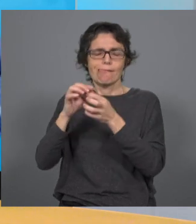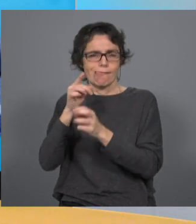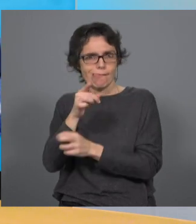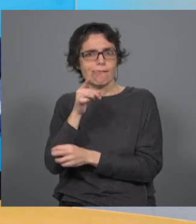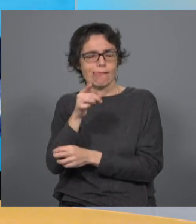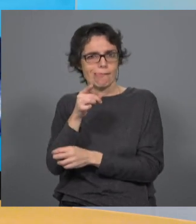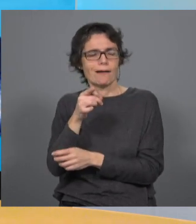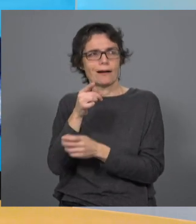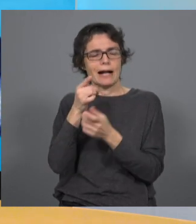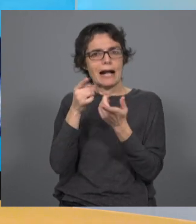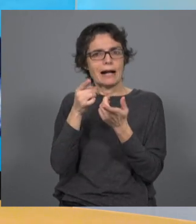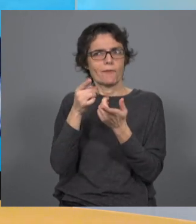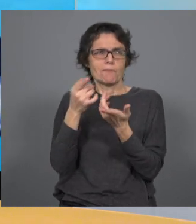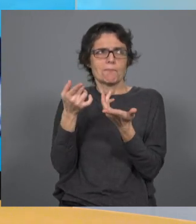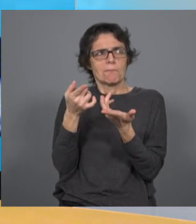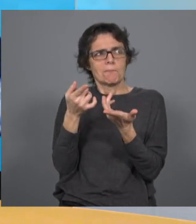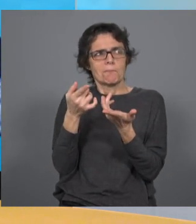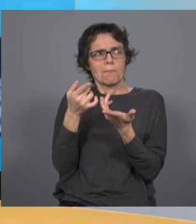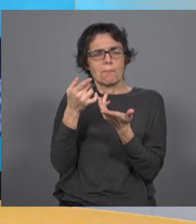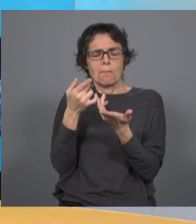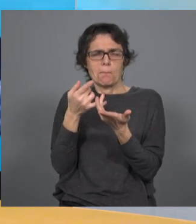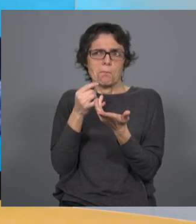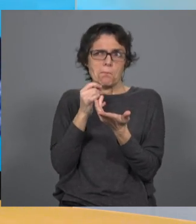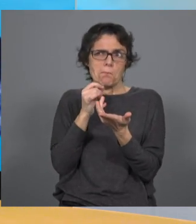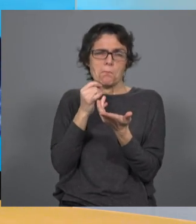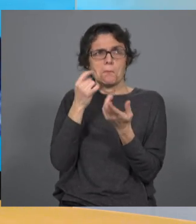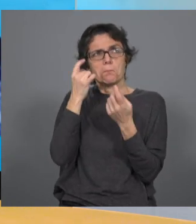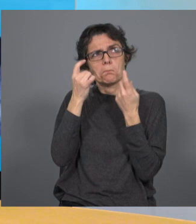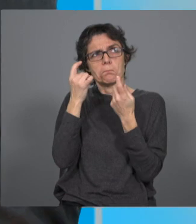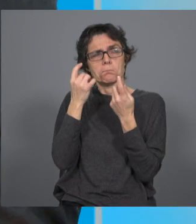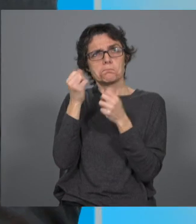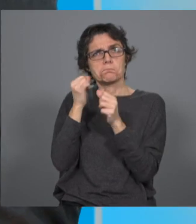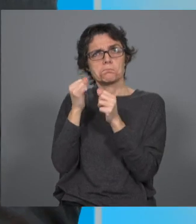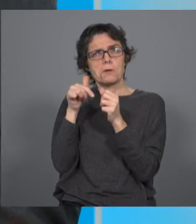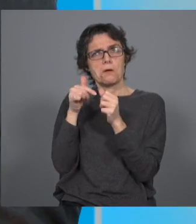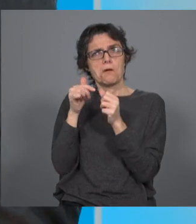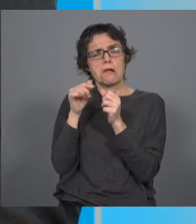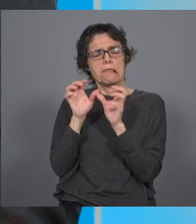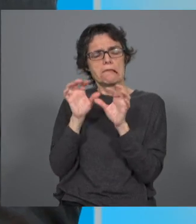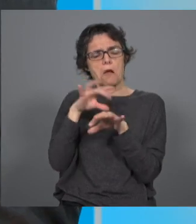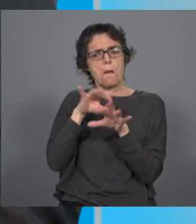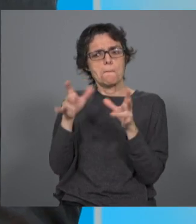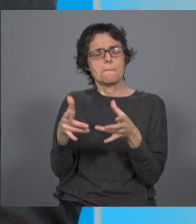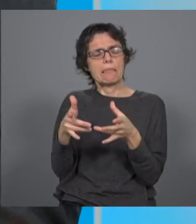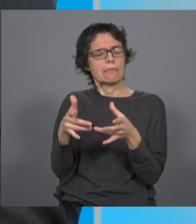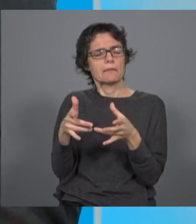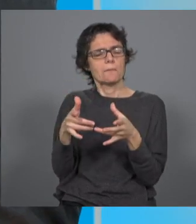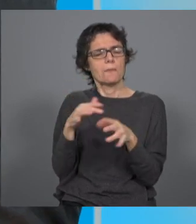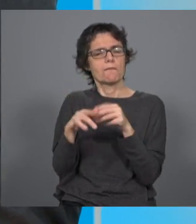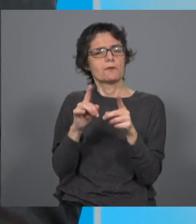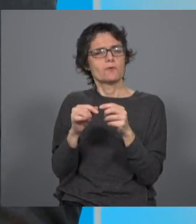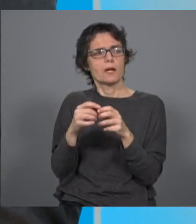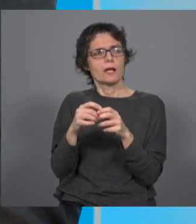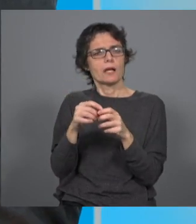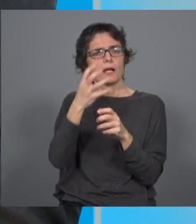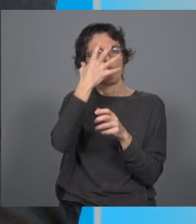esta pandemia fez cair máscaras, não é? É verdade, isso é verdade. É verdade. A pandemia fez mostrar o que nós